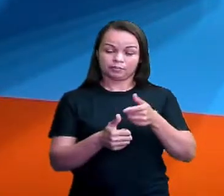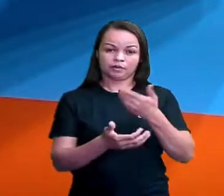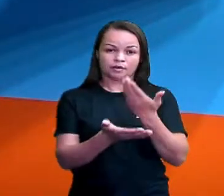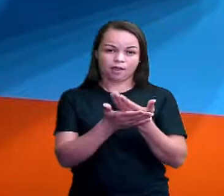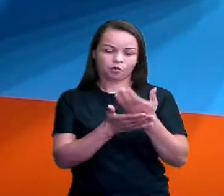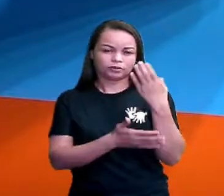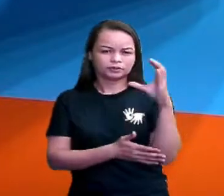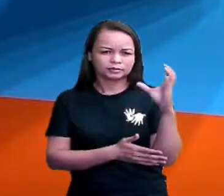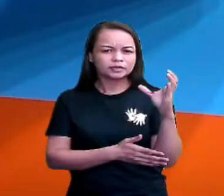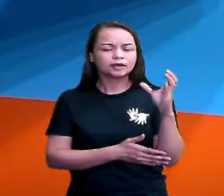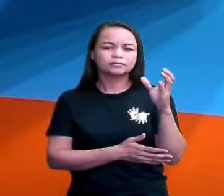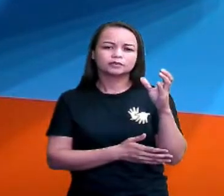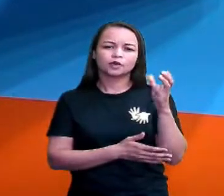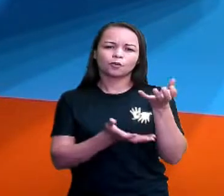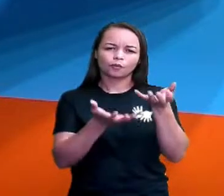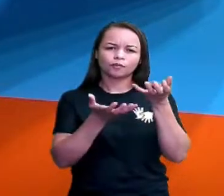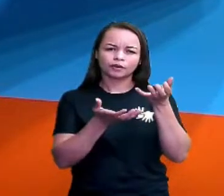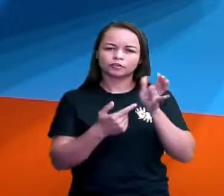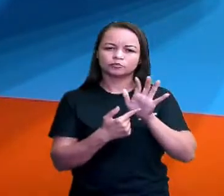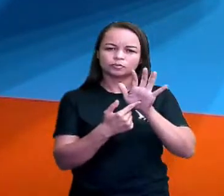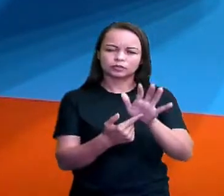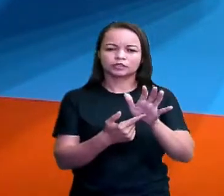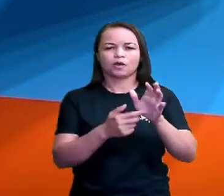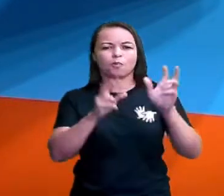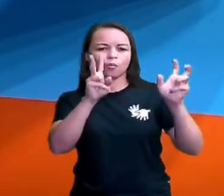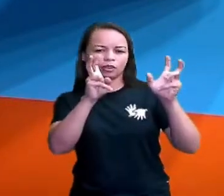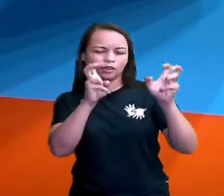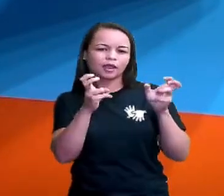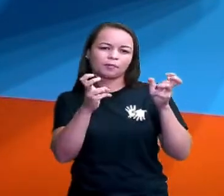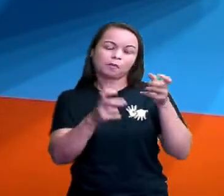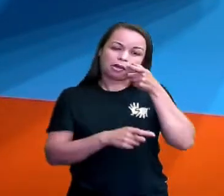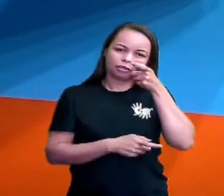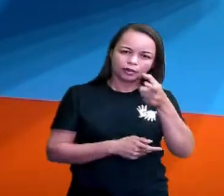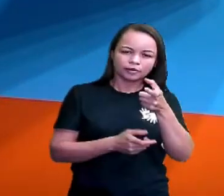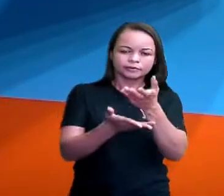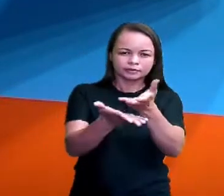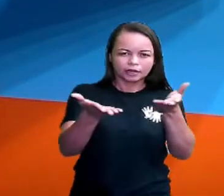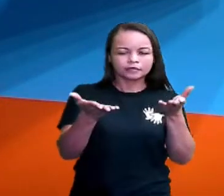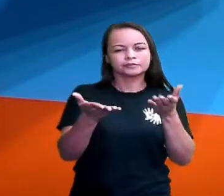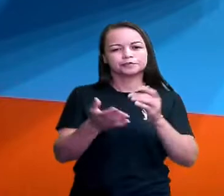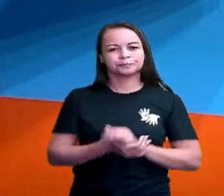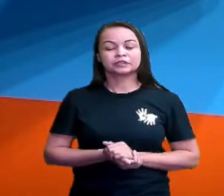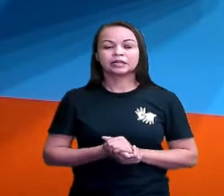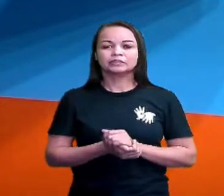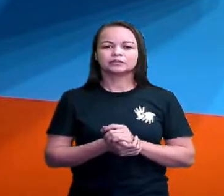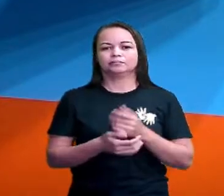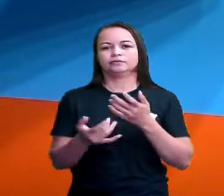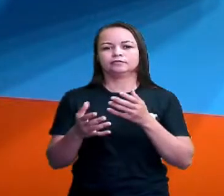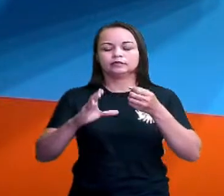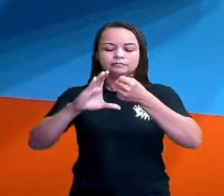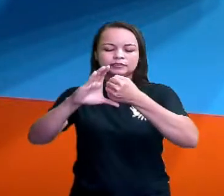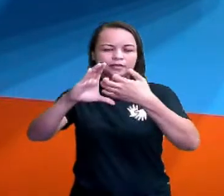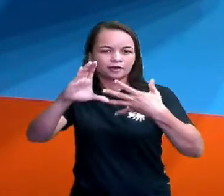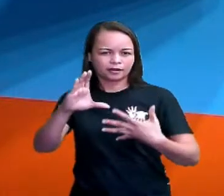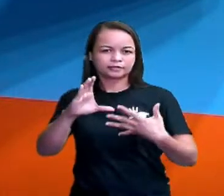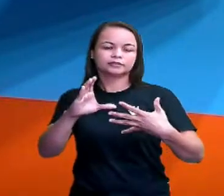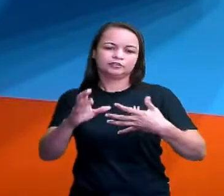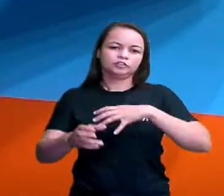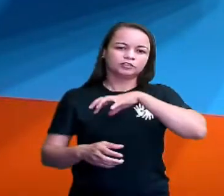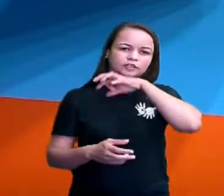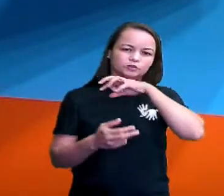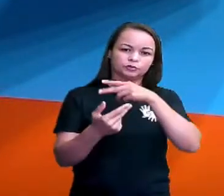assunto muito interessante para vocês, que é justamente nós iremos tratar sobre as características dos